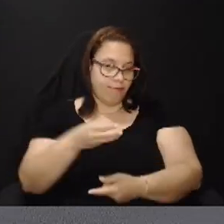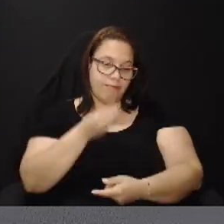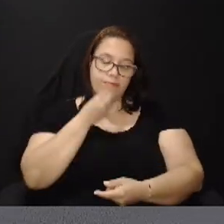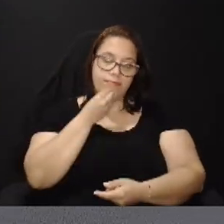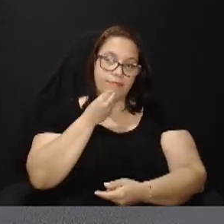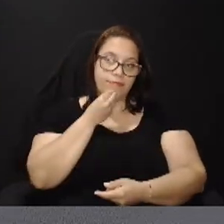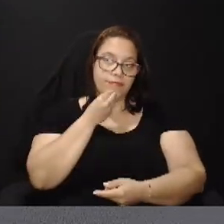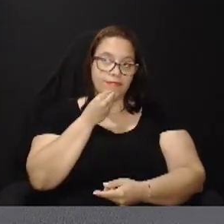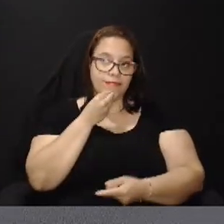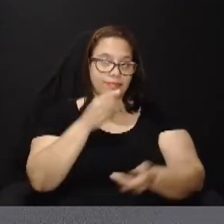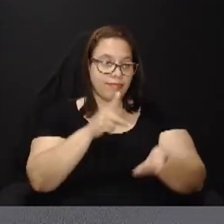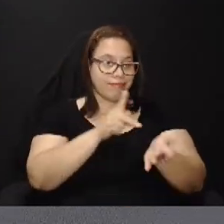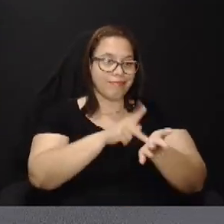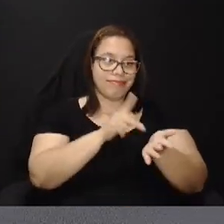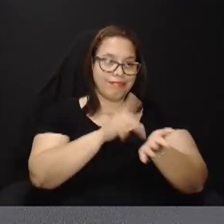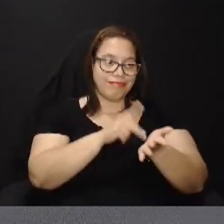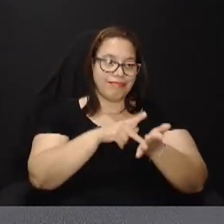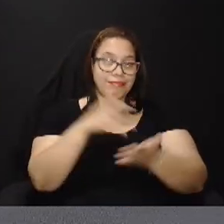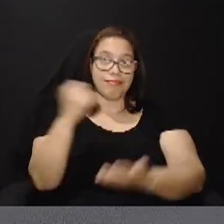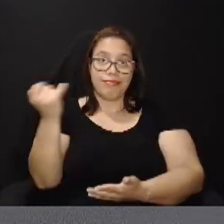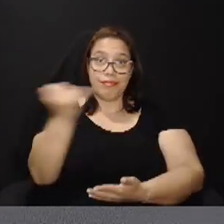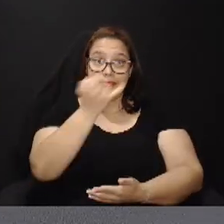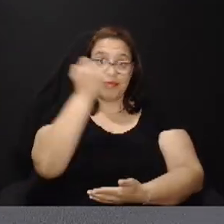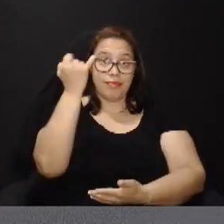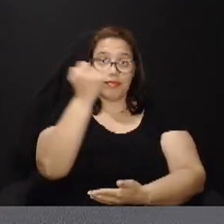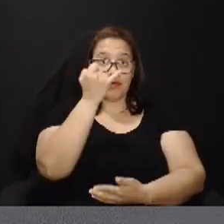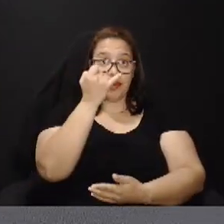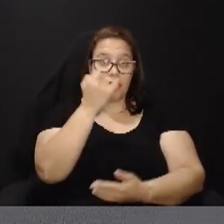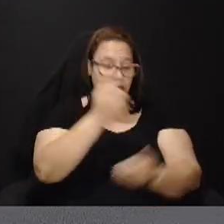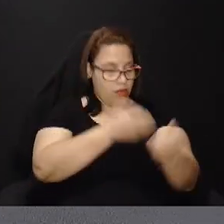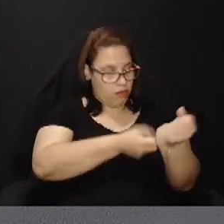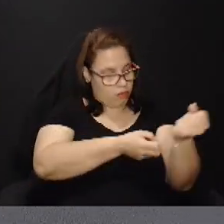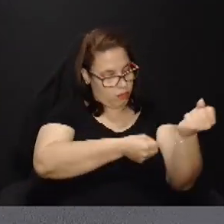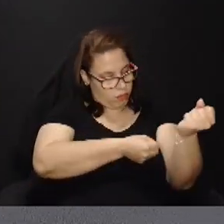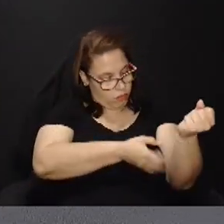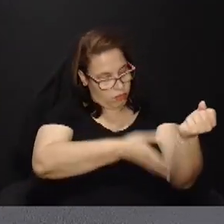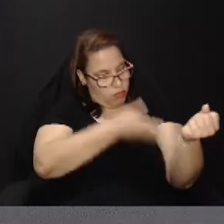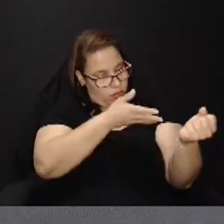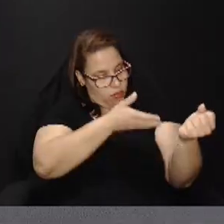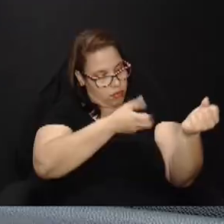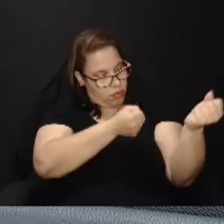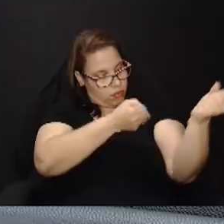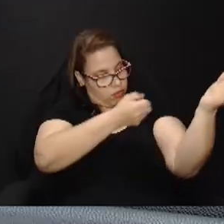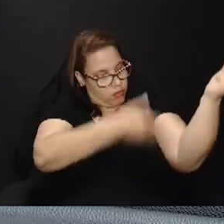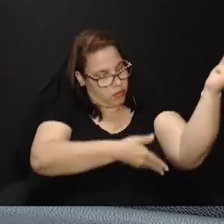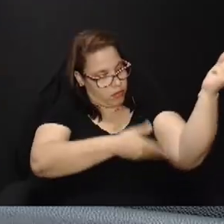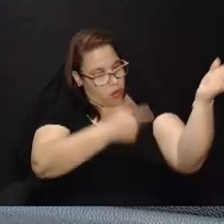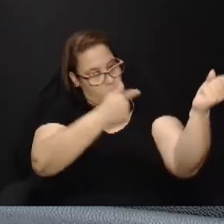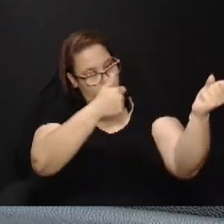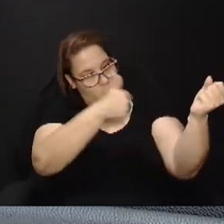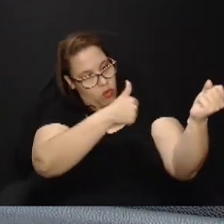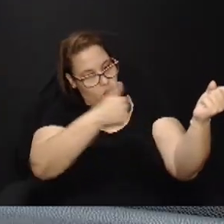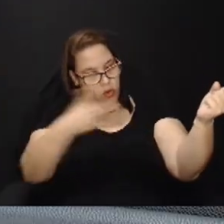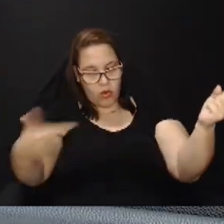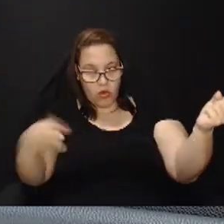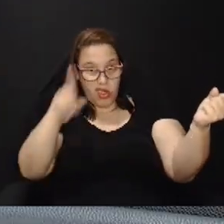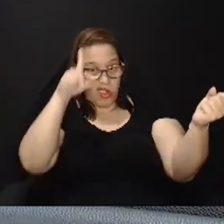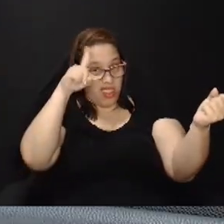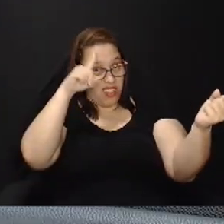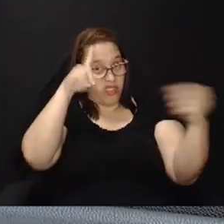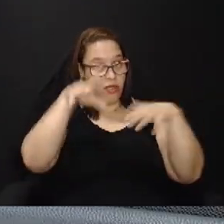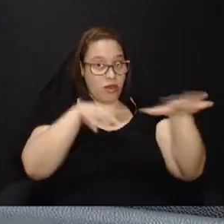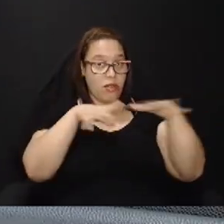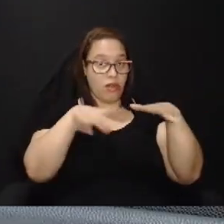realmente é importantíssima essa verificação, né, de uma vez por semana ou diariamente, num momento que esteja mais